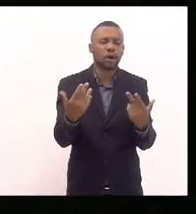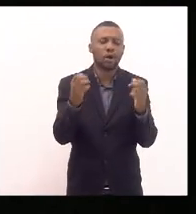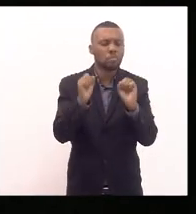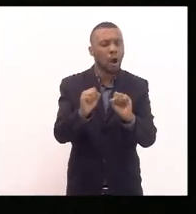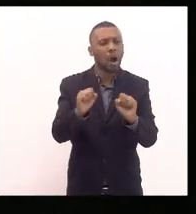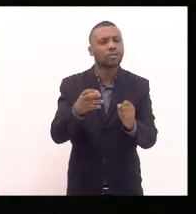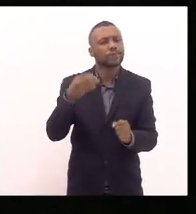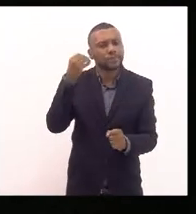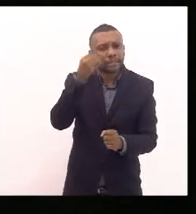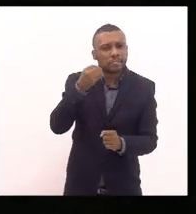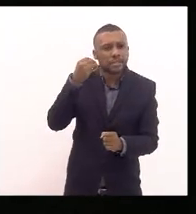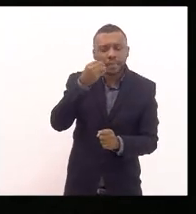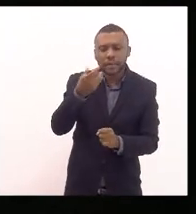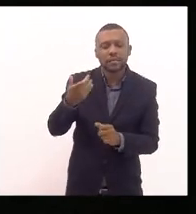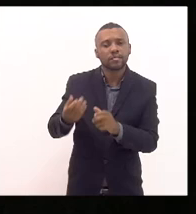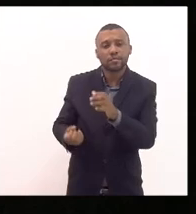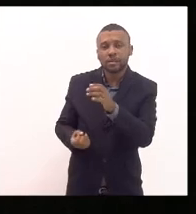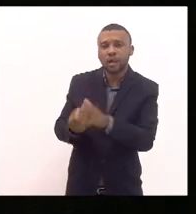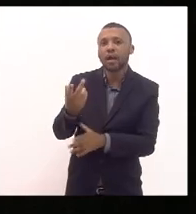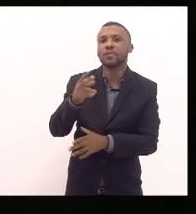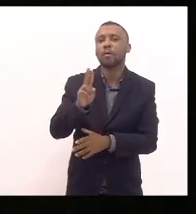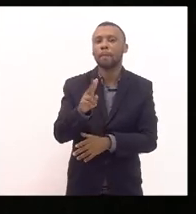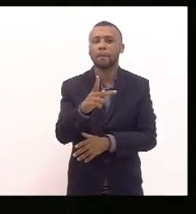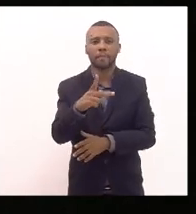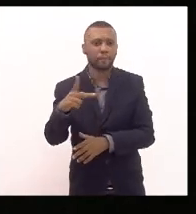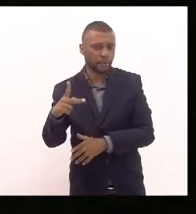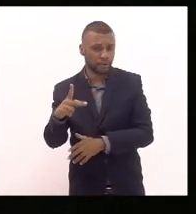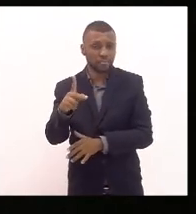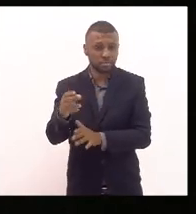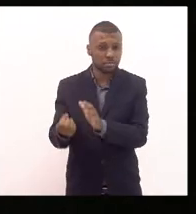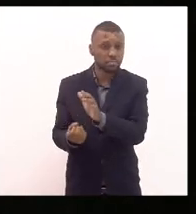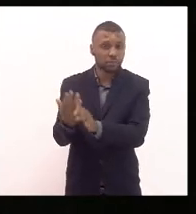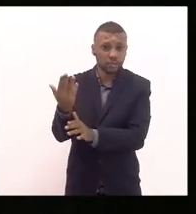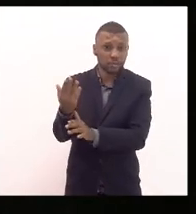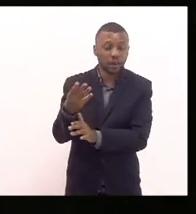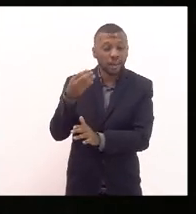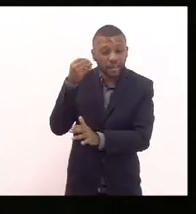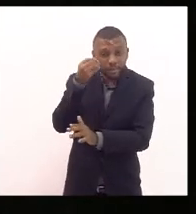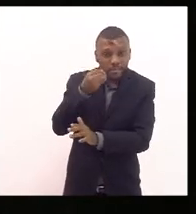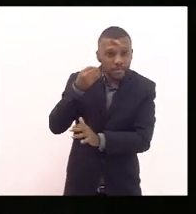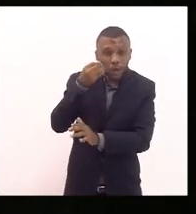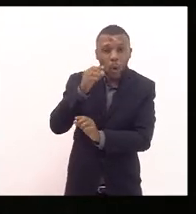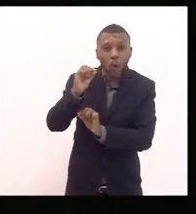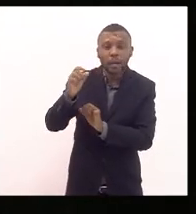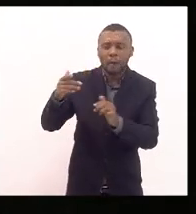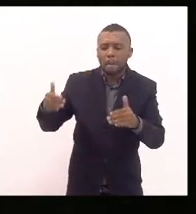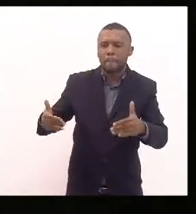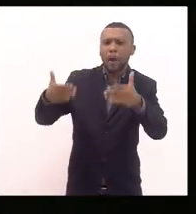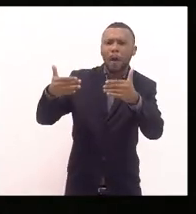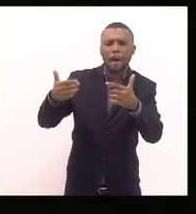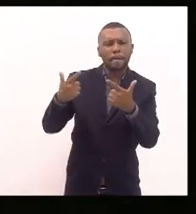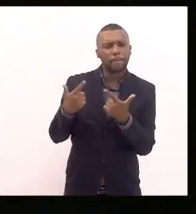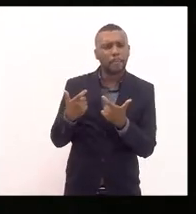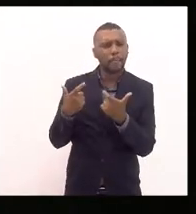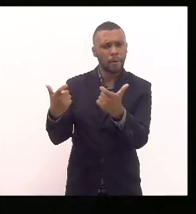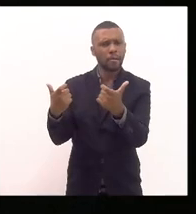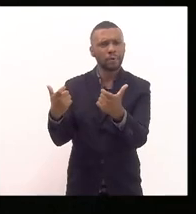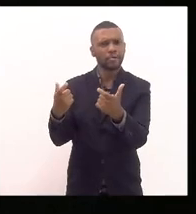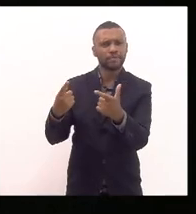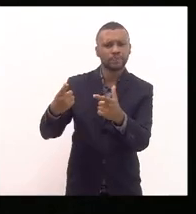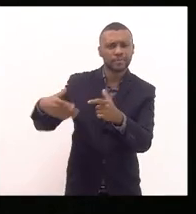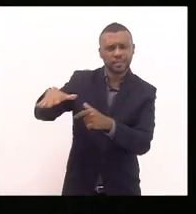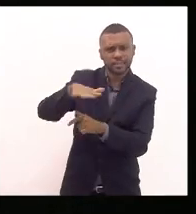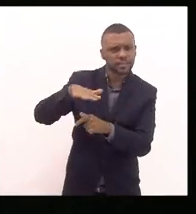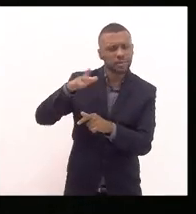fechado por que vive a implementação das unidades de polícia pacificadora vive os embates cotidianos da